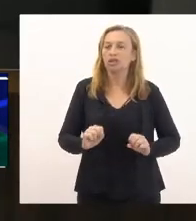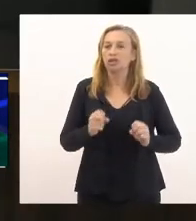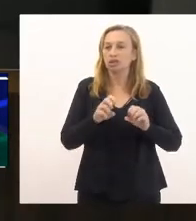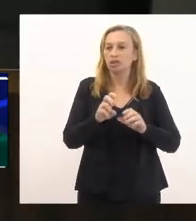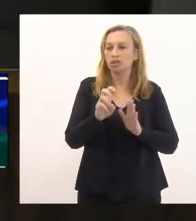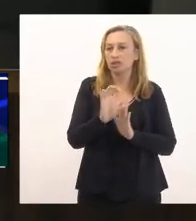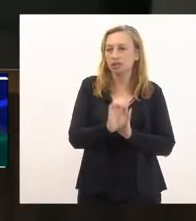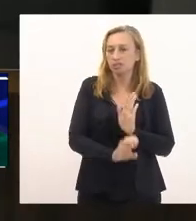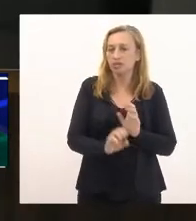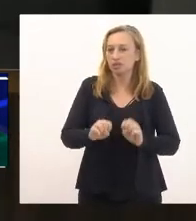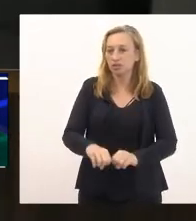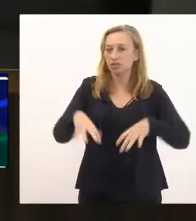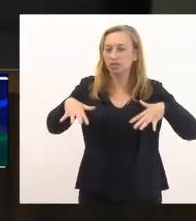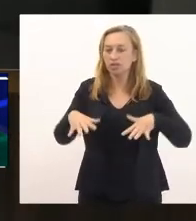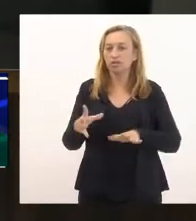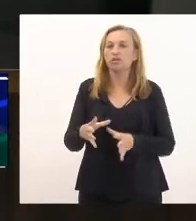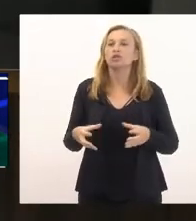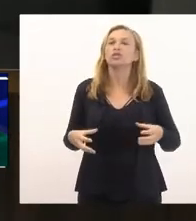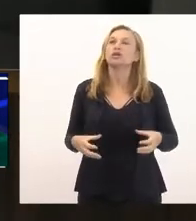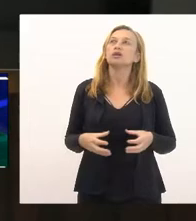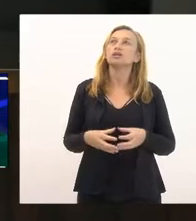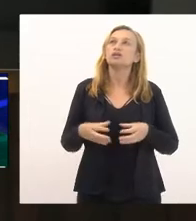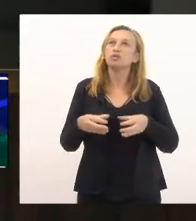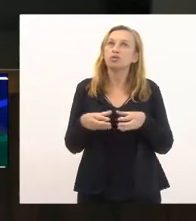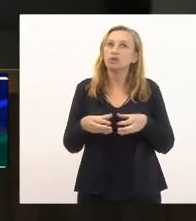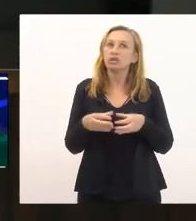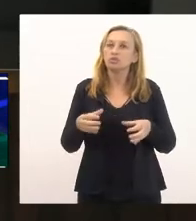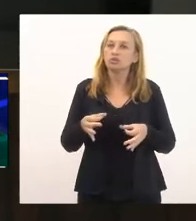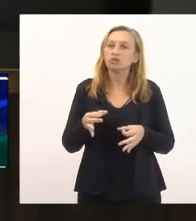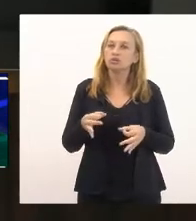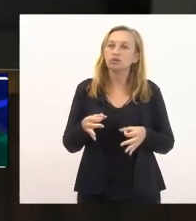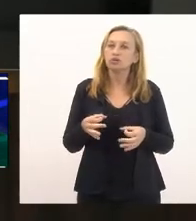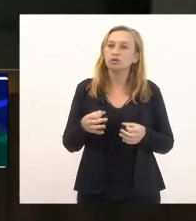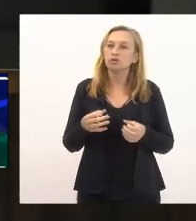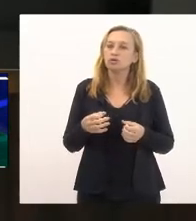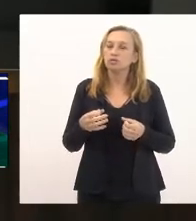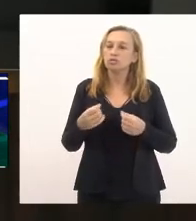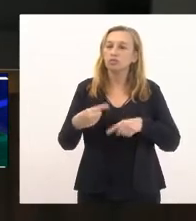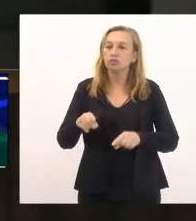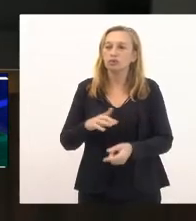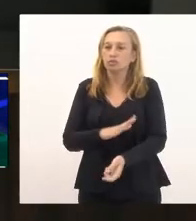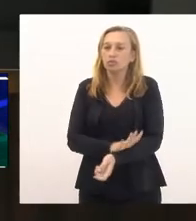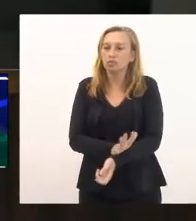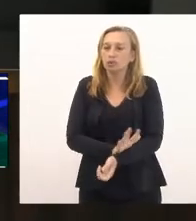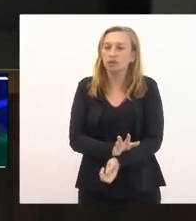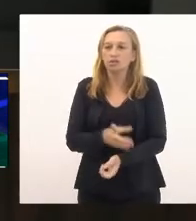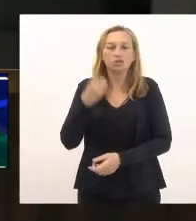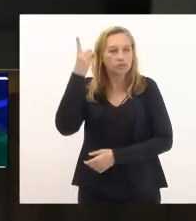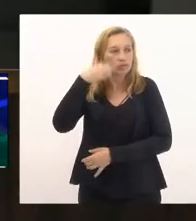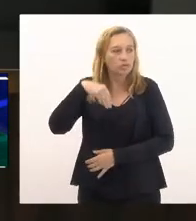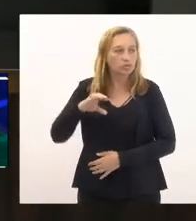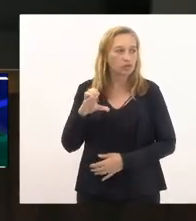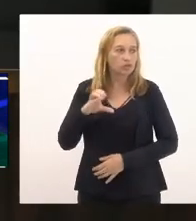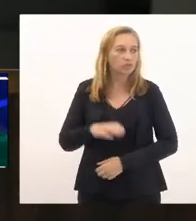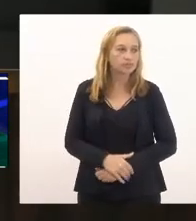plenária. Para emitir parecer pela comissão de discriminação, deputado Carlos Mink.